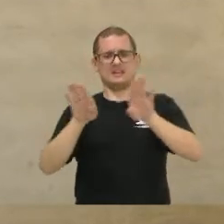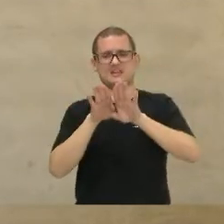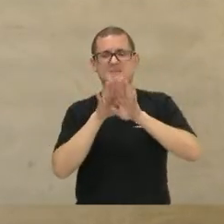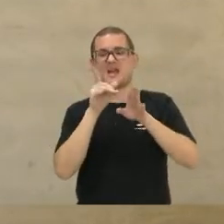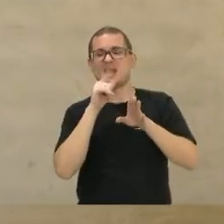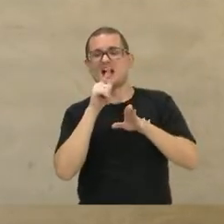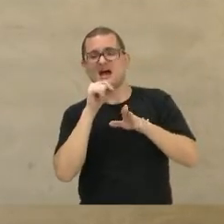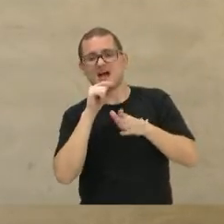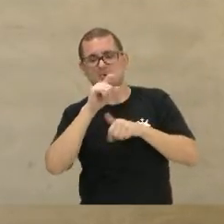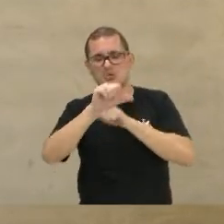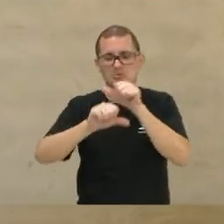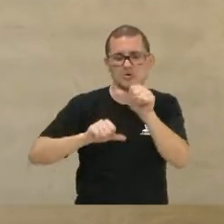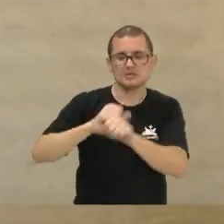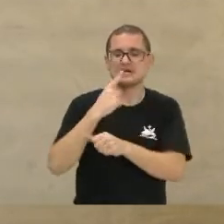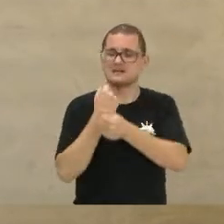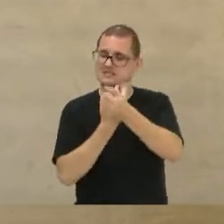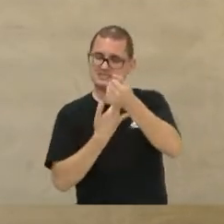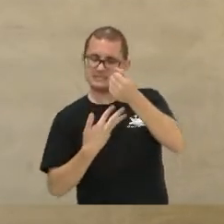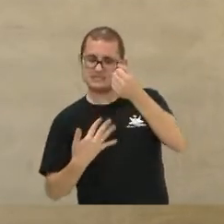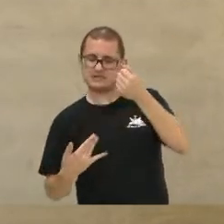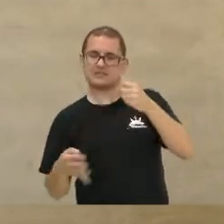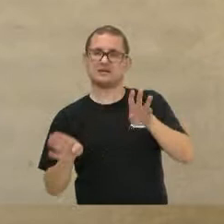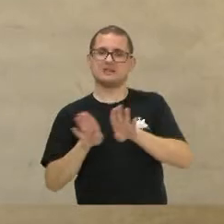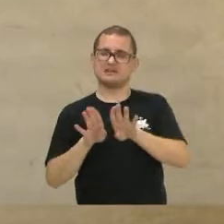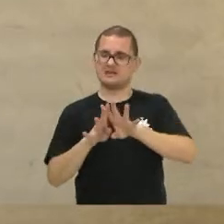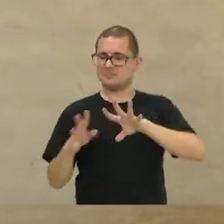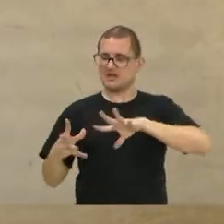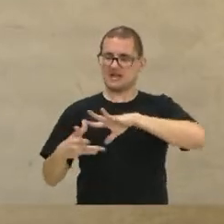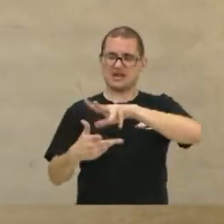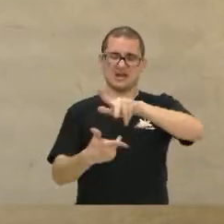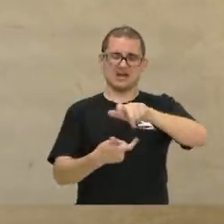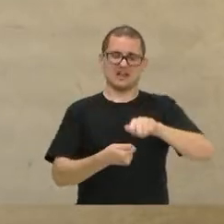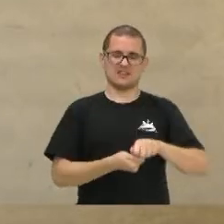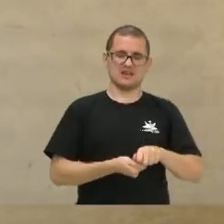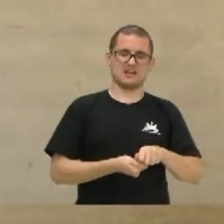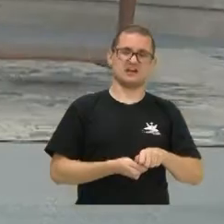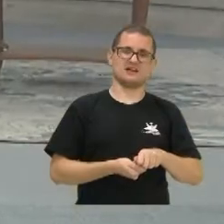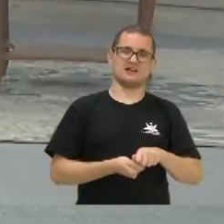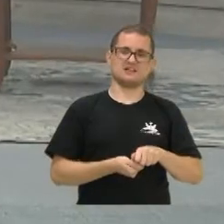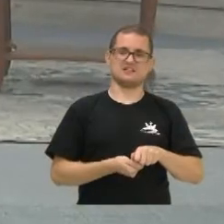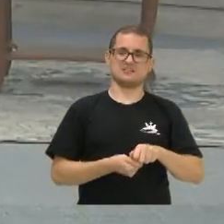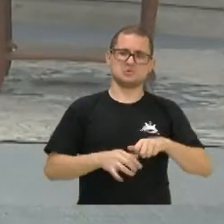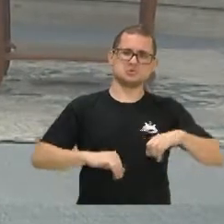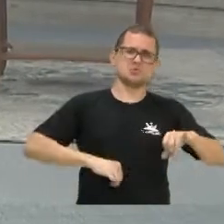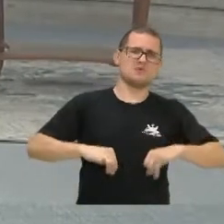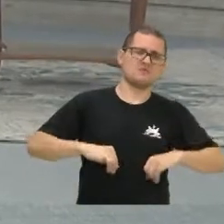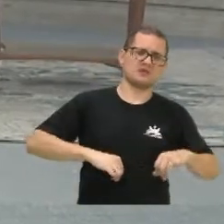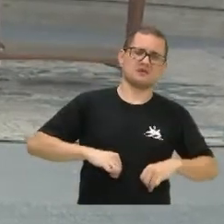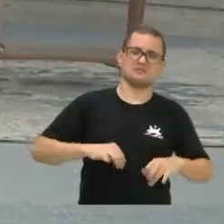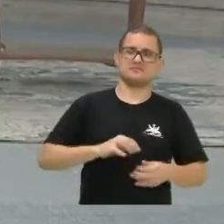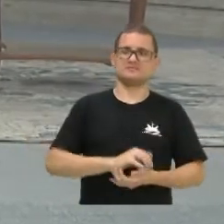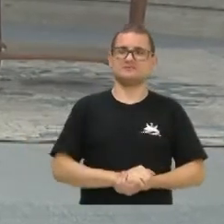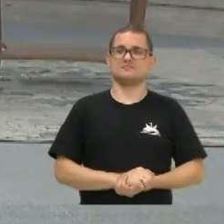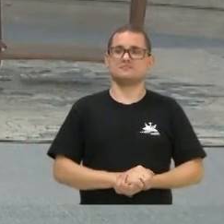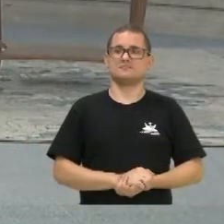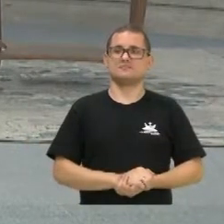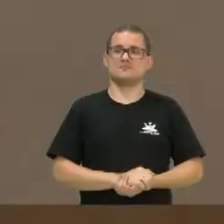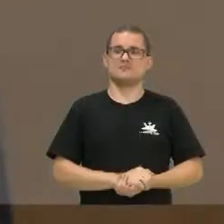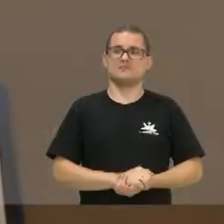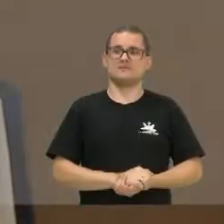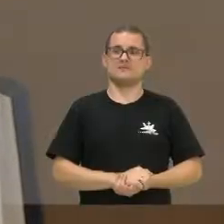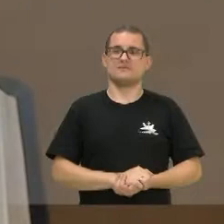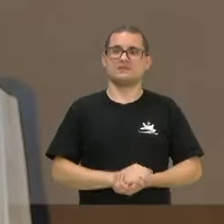a terra com todo tipo de fragelos quantas vezes o quiserem nossa hoje se fala né